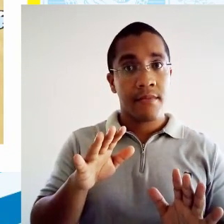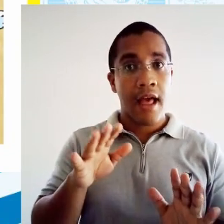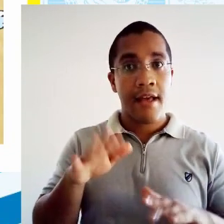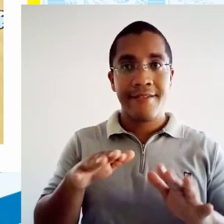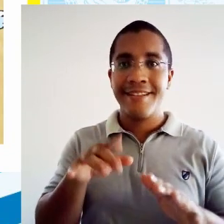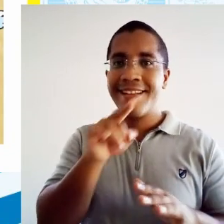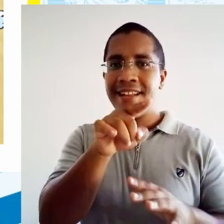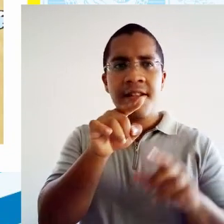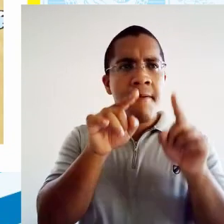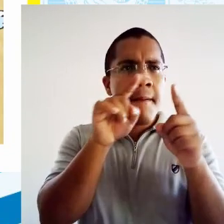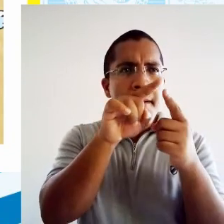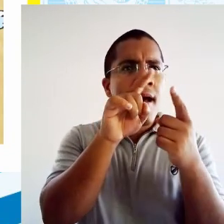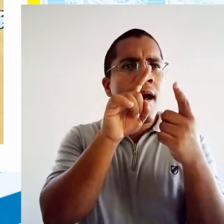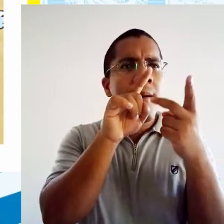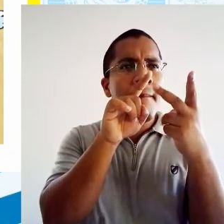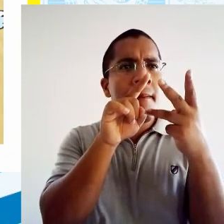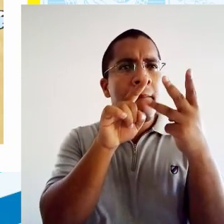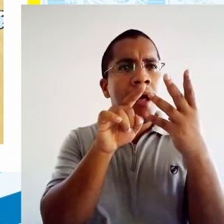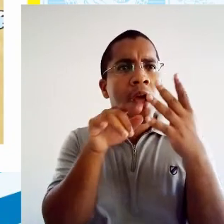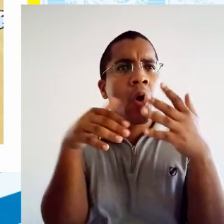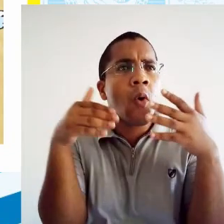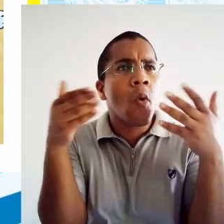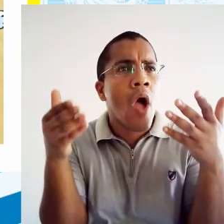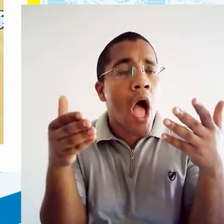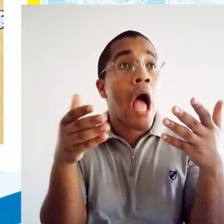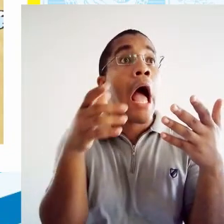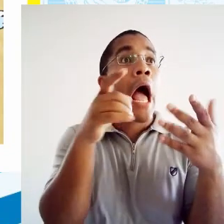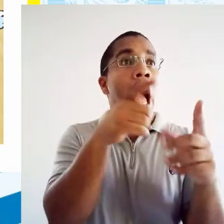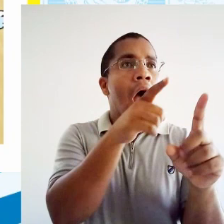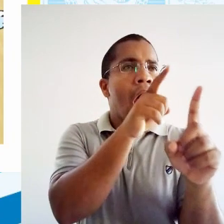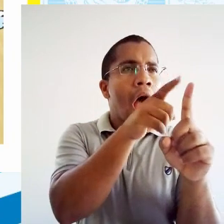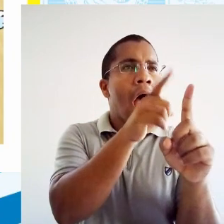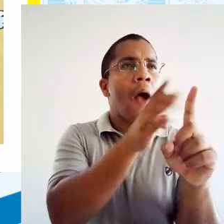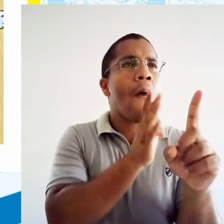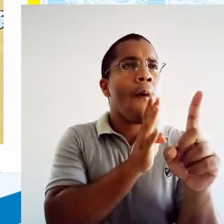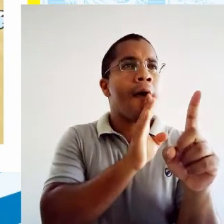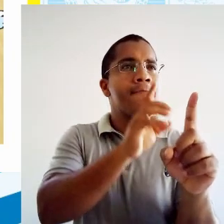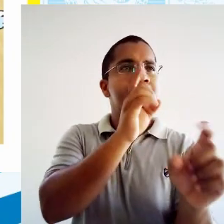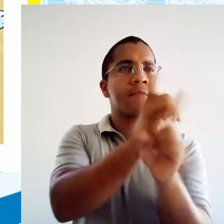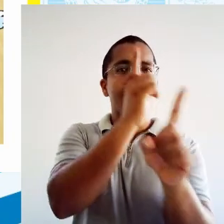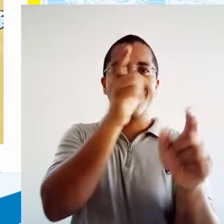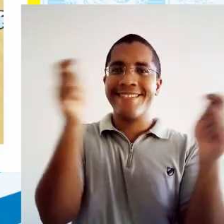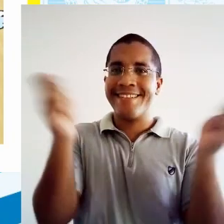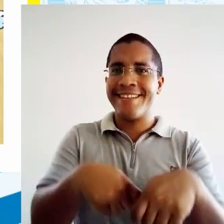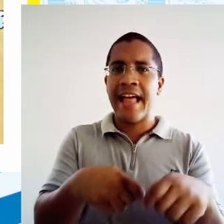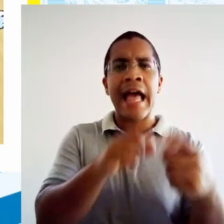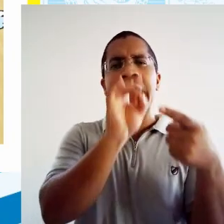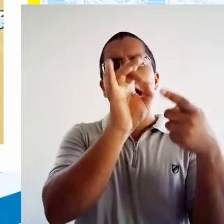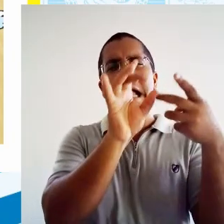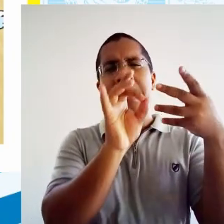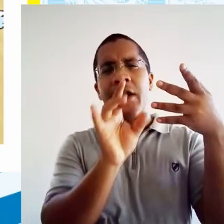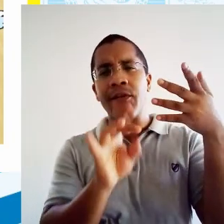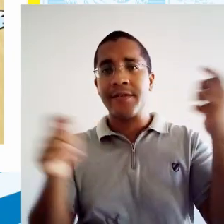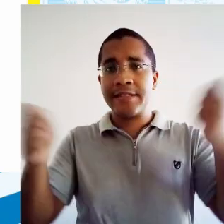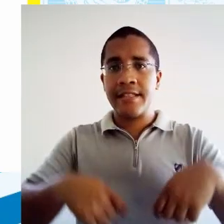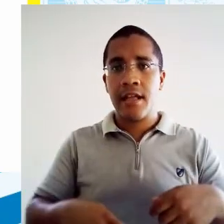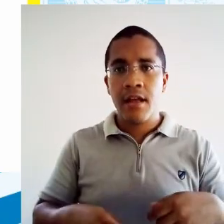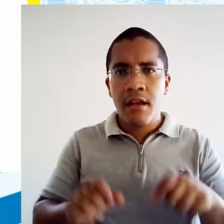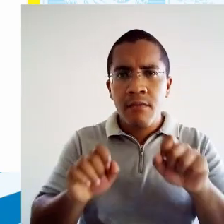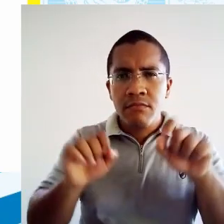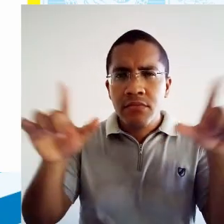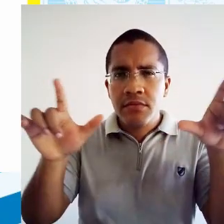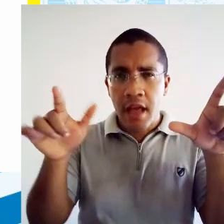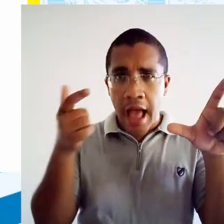elementos participantes na composição das substâncias e a proporção de cada partícula.